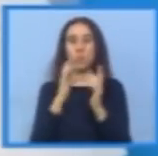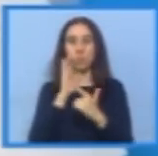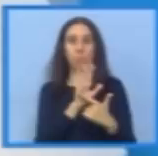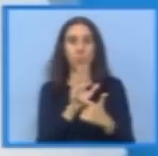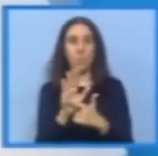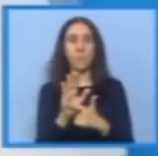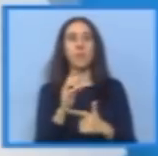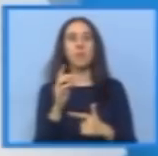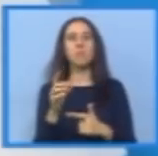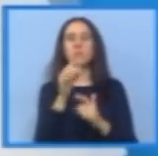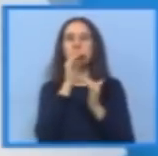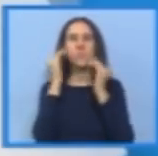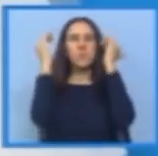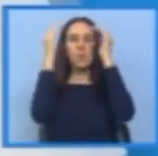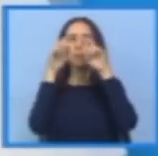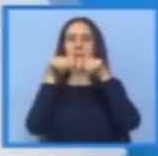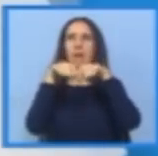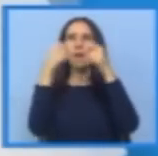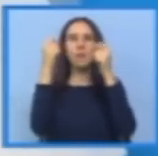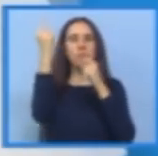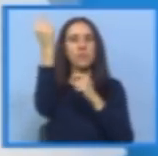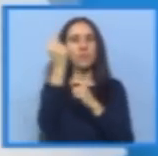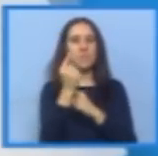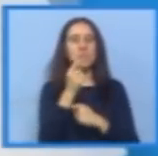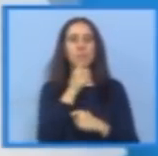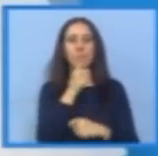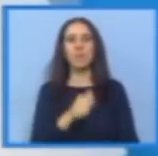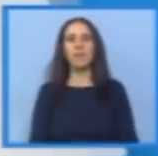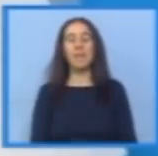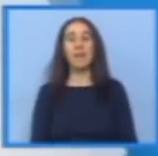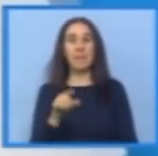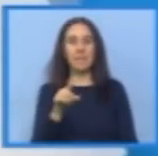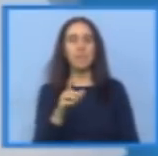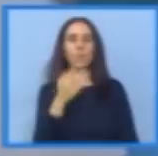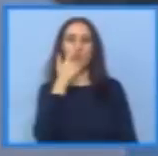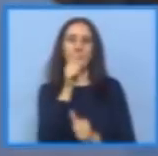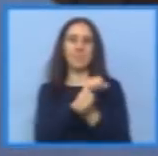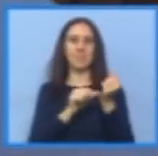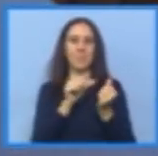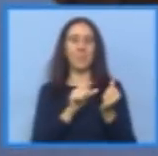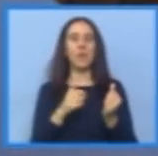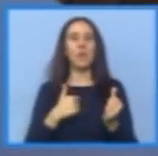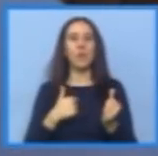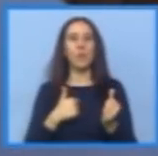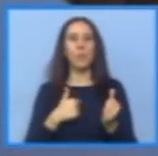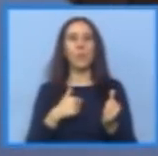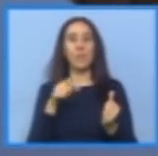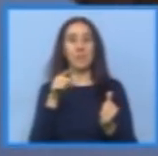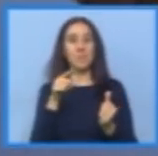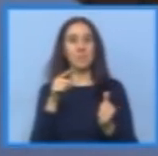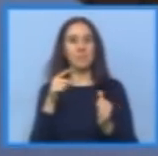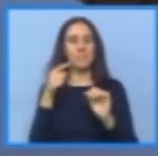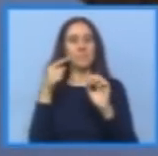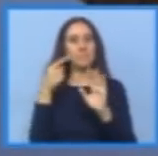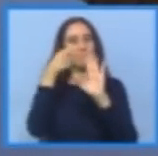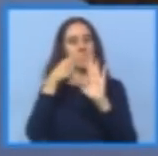se rasgasseis os céus e descesseis. Pega já nisso, mas eu pegava mais atrás. Eu gosto desse